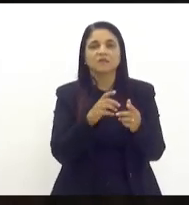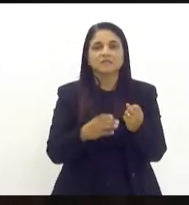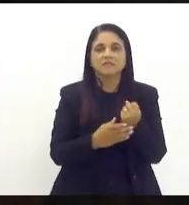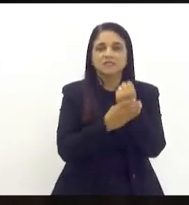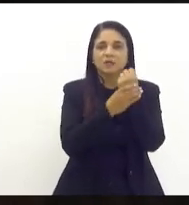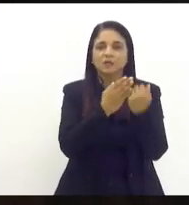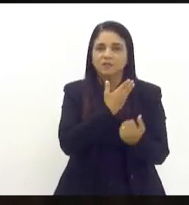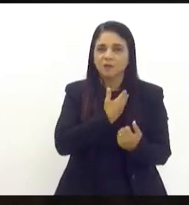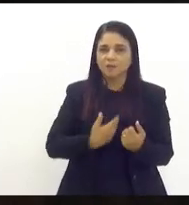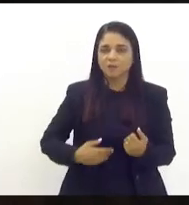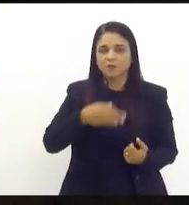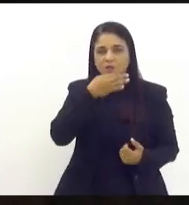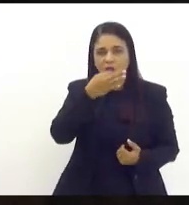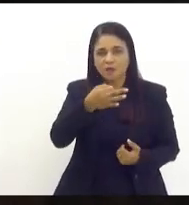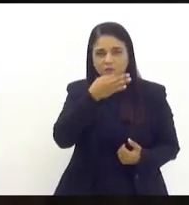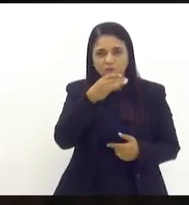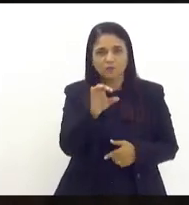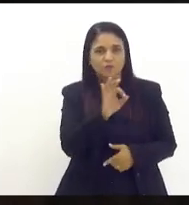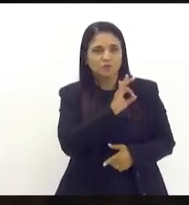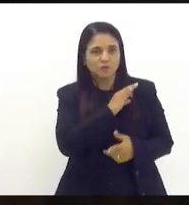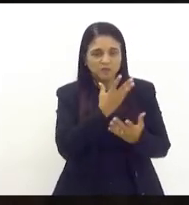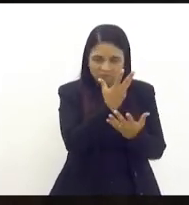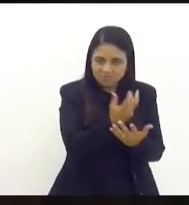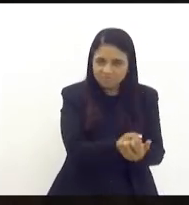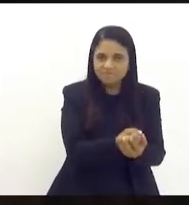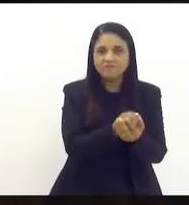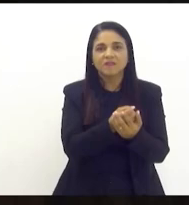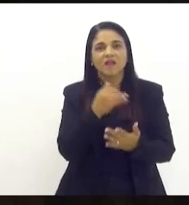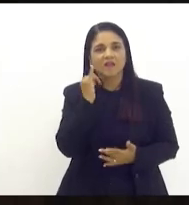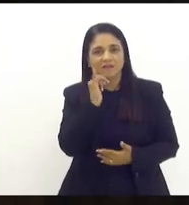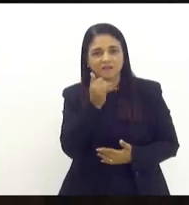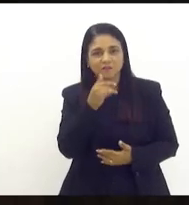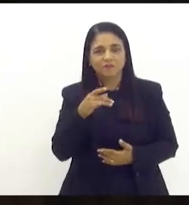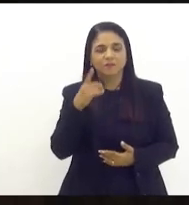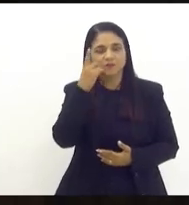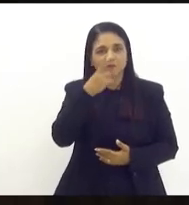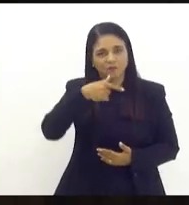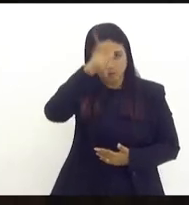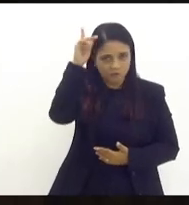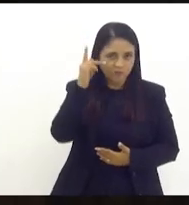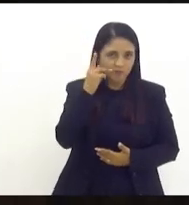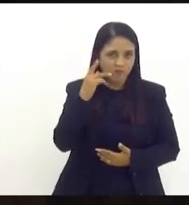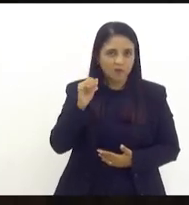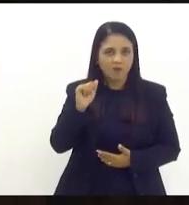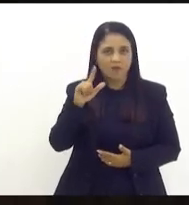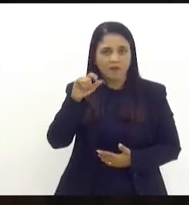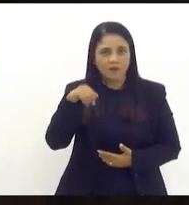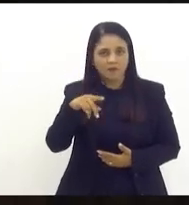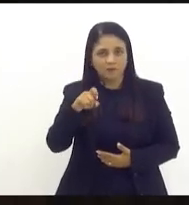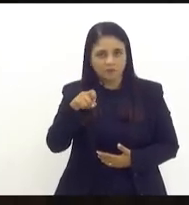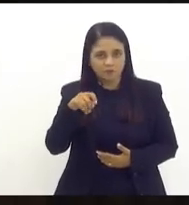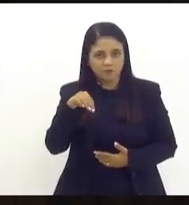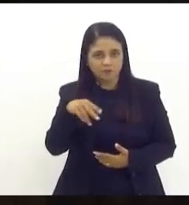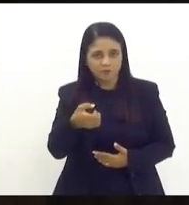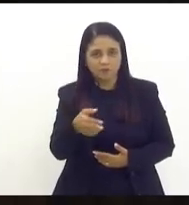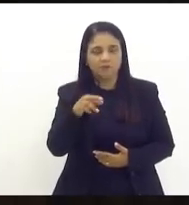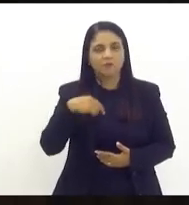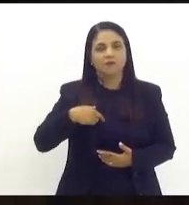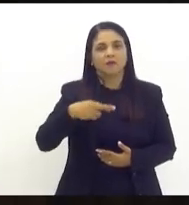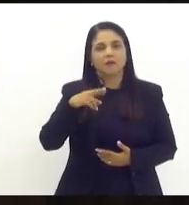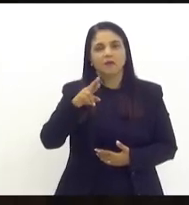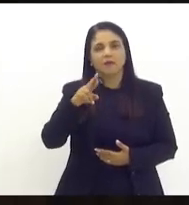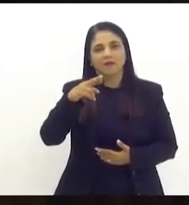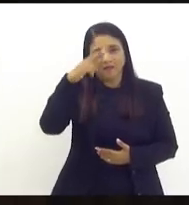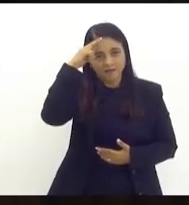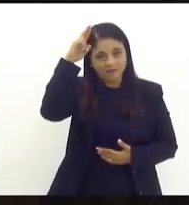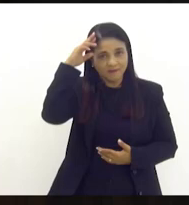pública e assuntos de polícia favorável relatores Deputado Luiz Paulo Alexandre Renan Ferreirinha Mônica